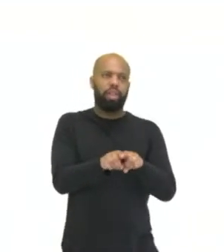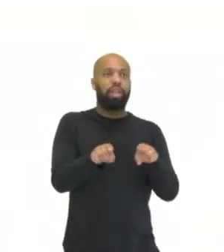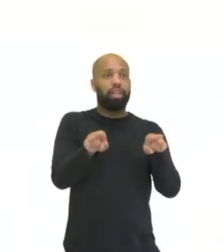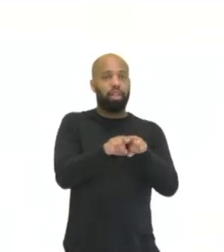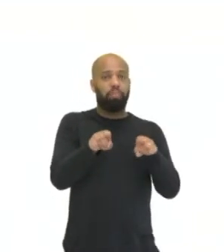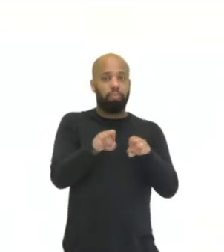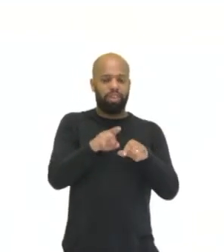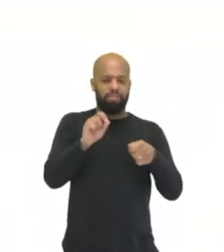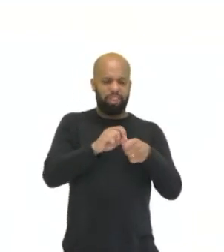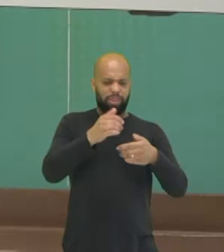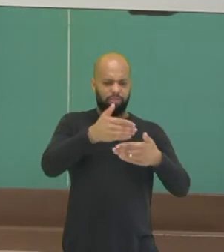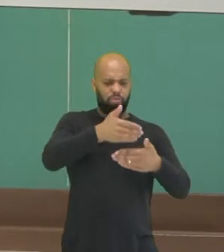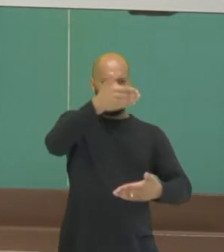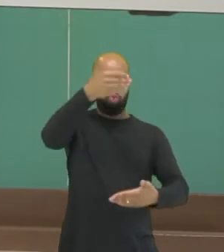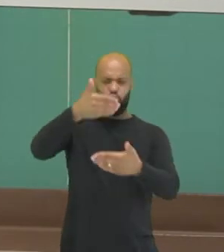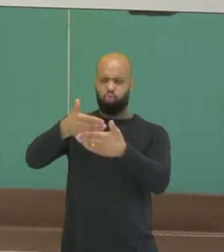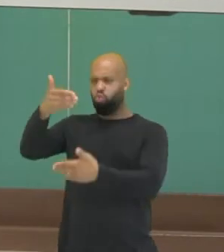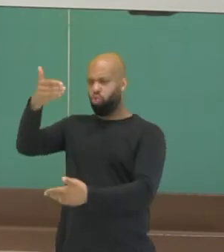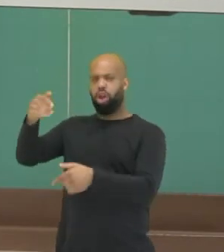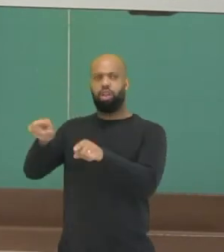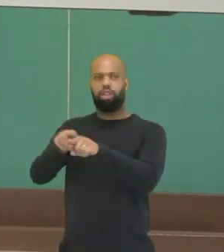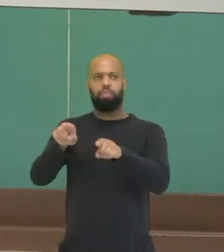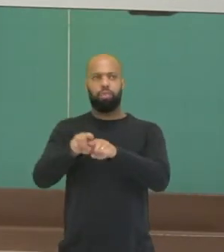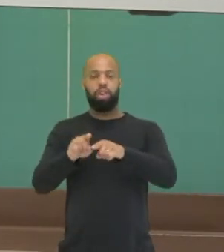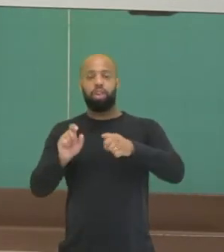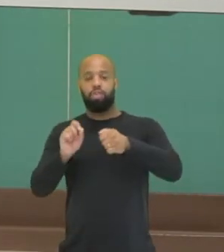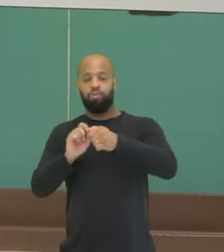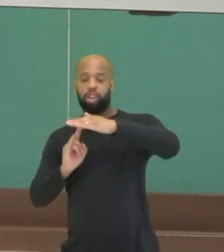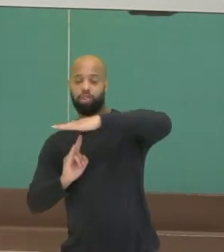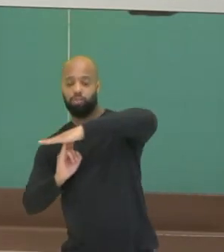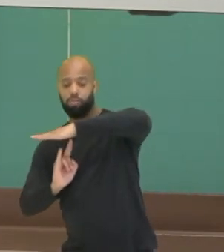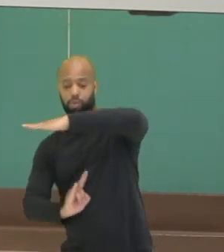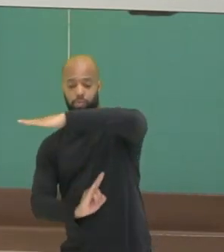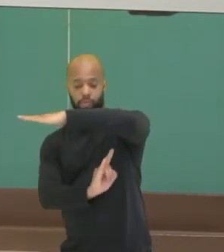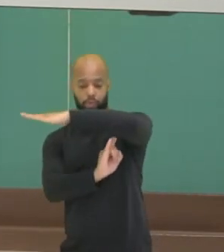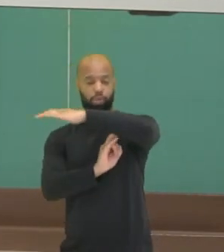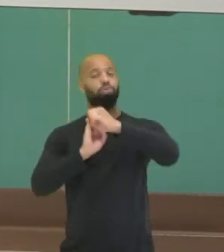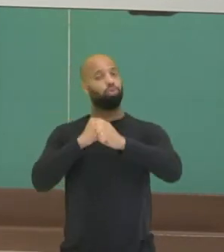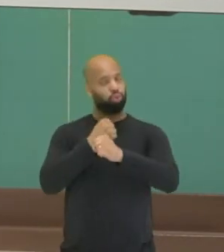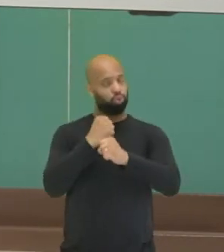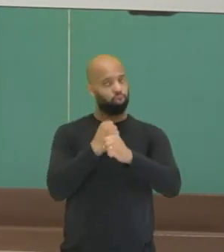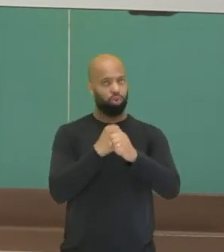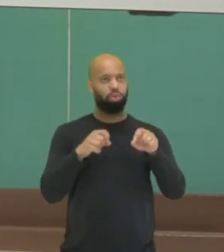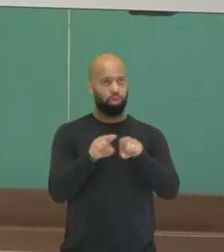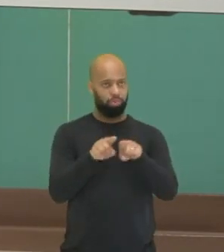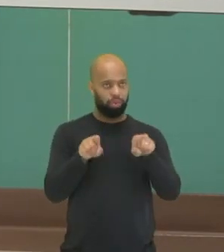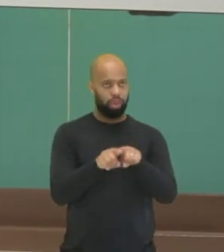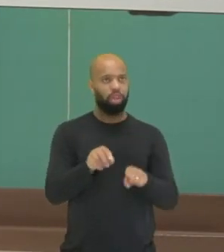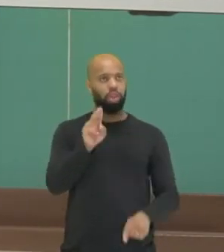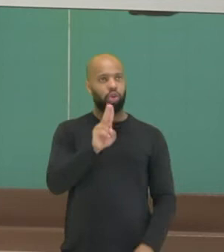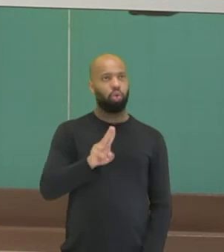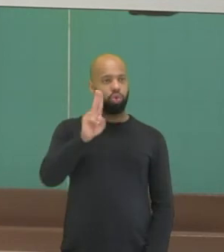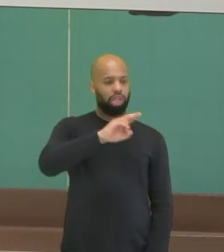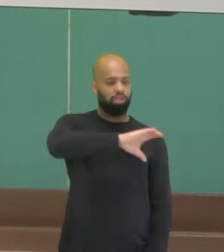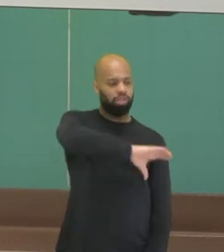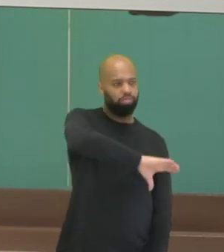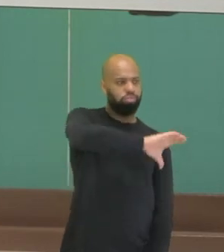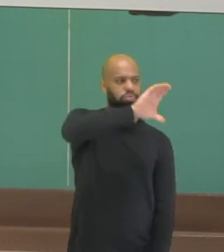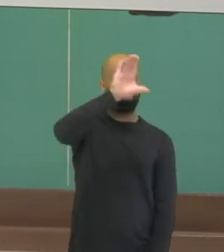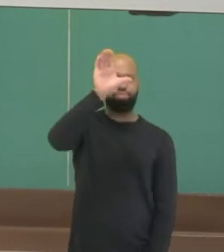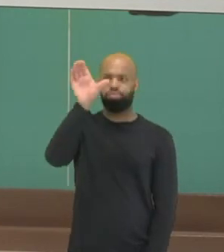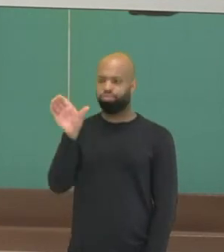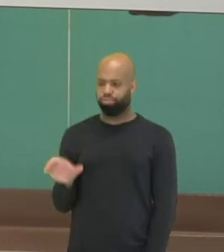técnica do arco botante. Uma ponte cruzando o rio Tibre, o professor Roberto comentou também dessas modernizações. E o uso do arco, que o professor Roberto